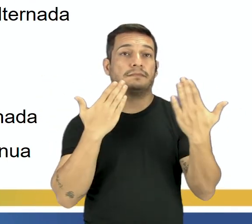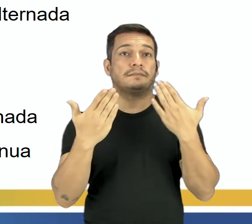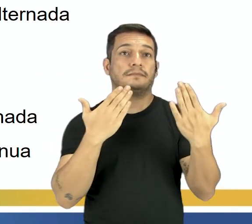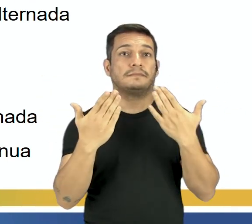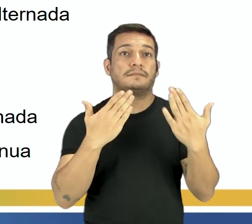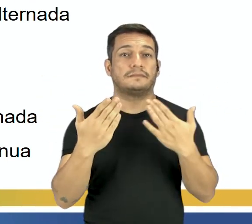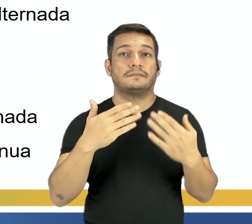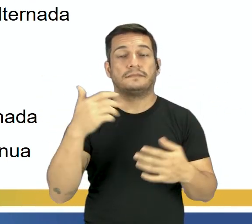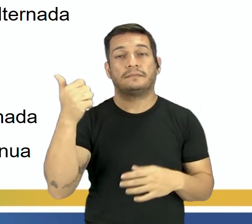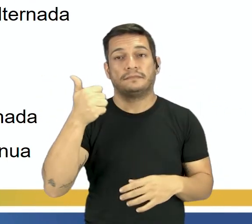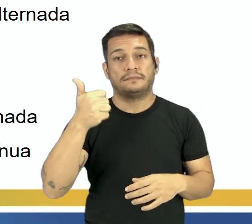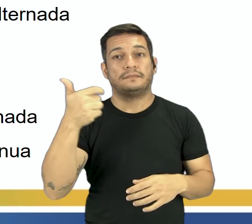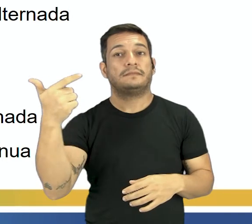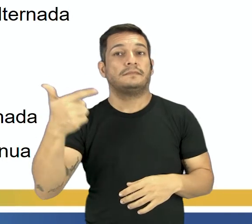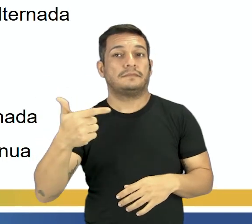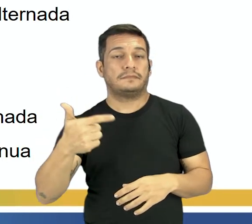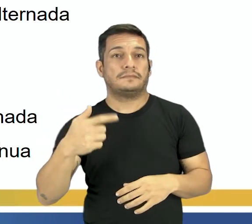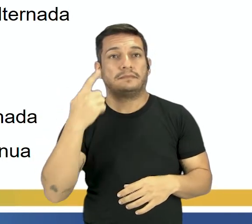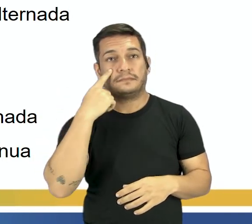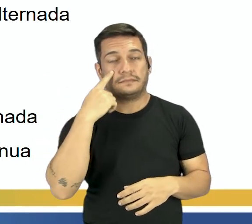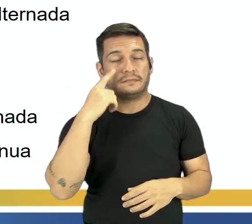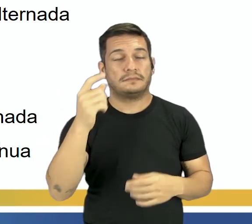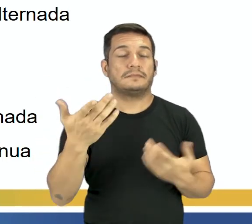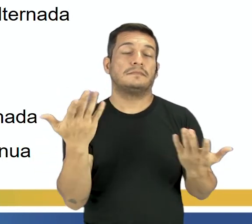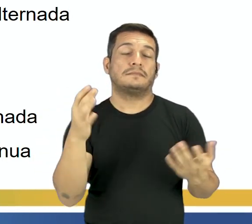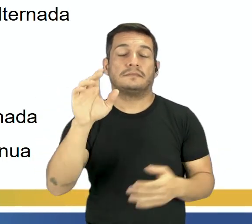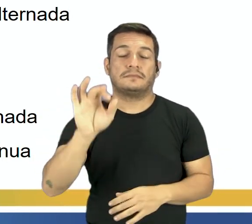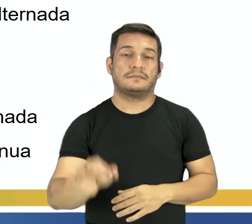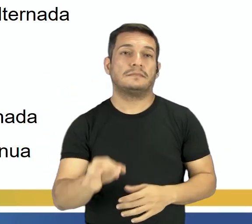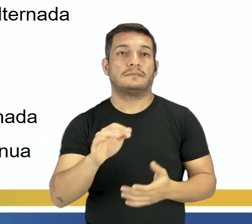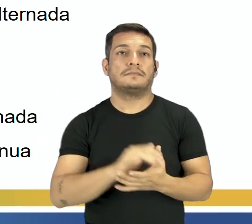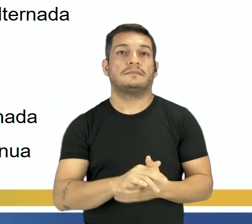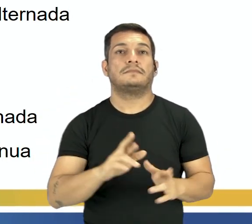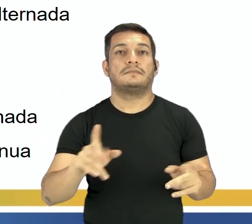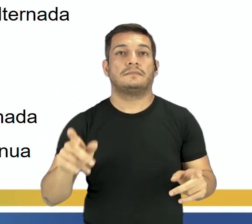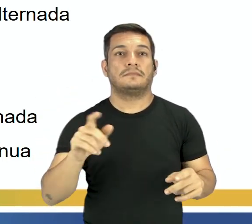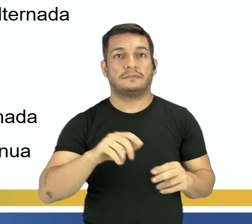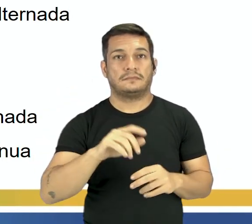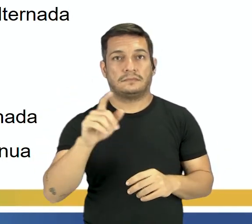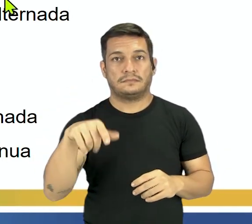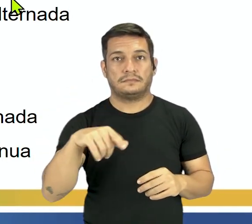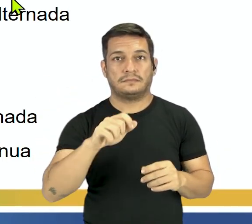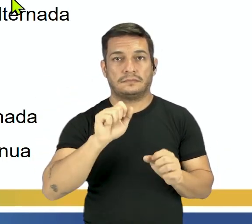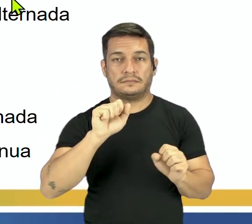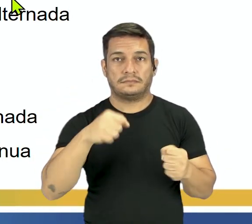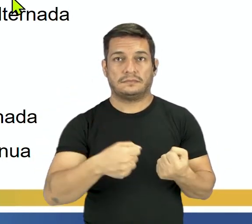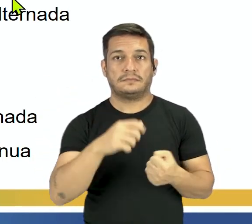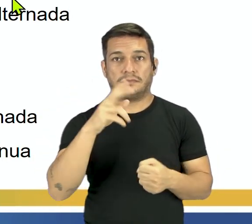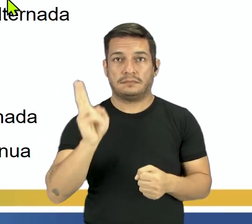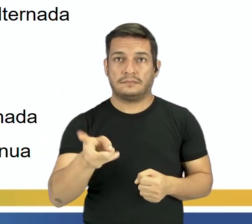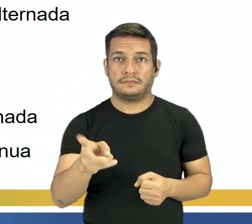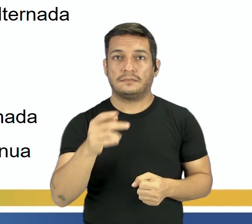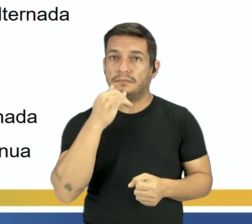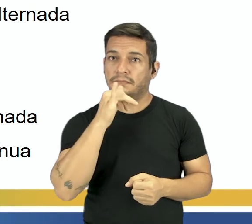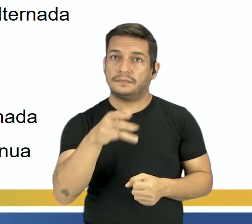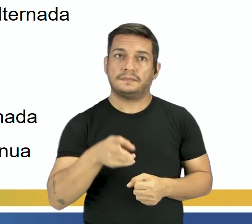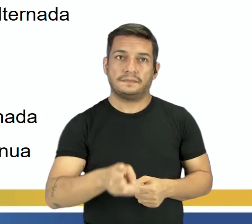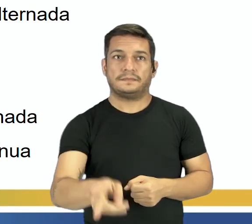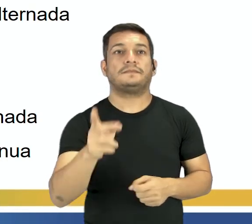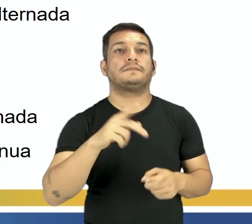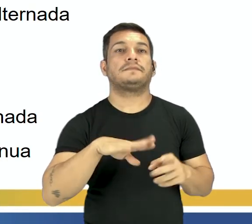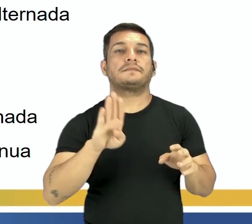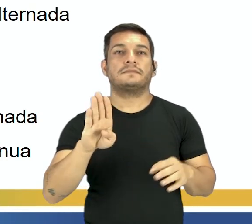com o primário no secundário, vamos analisar a opção correta. A diferença de potencial é a mesma e a corrente elétrica é contínua?